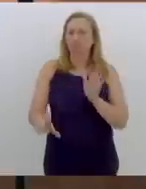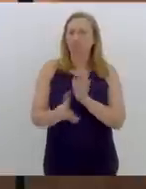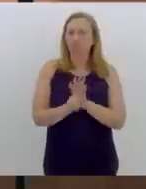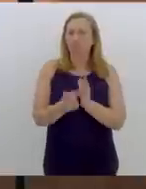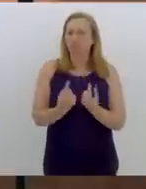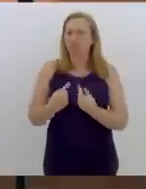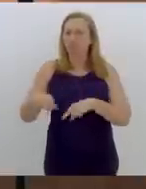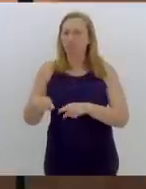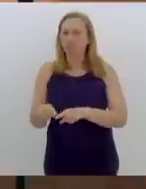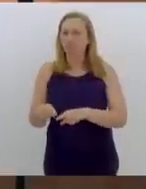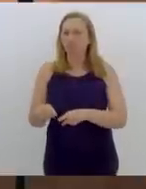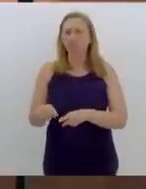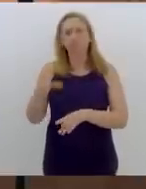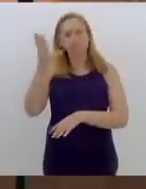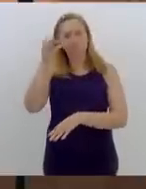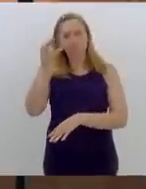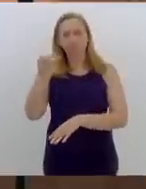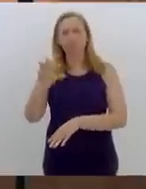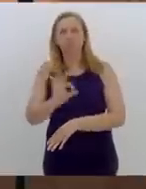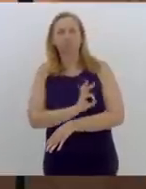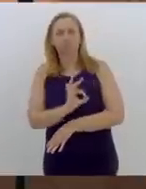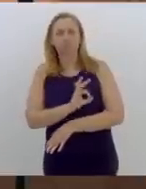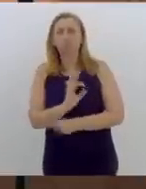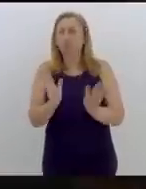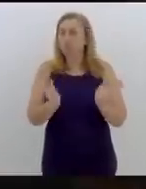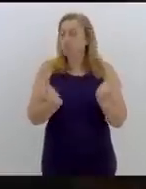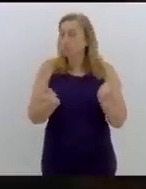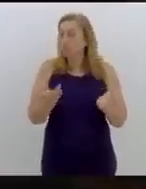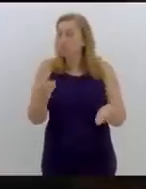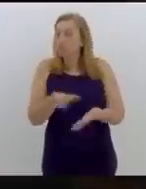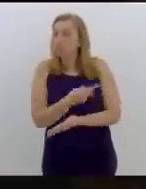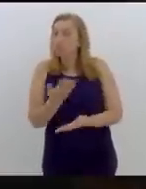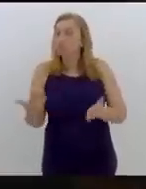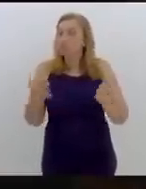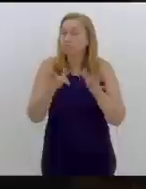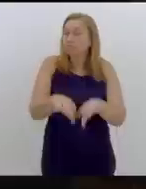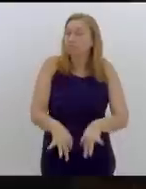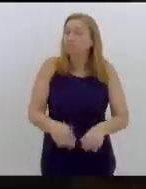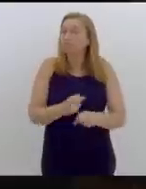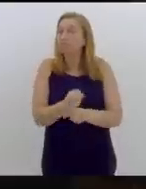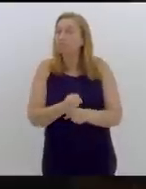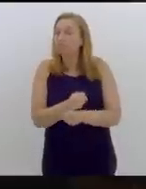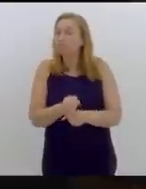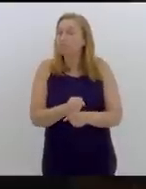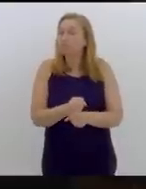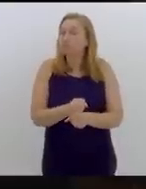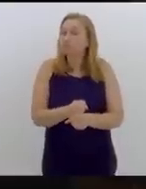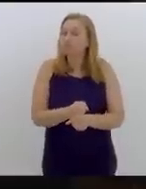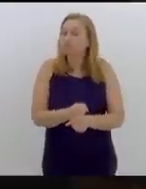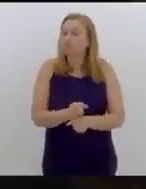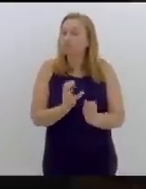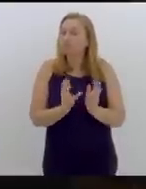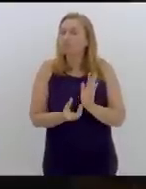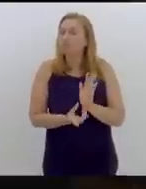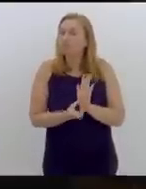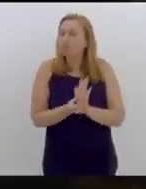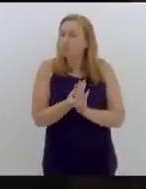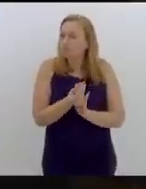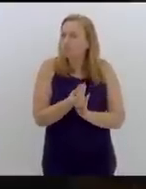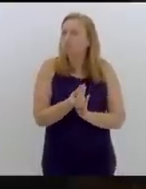contra os interesses da polícia seja agora como vai acontecer até o final desse ano no que diz respeito ao orçamento